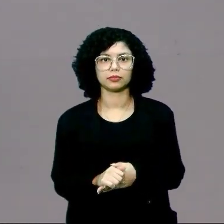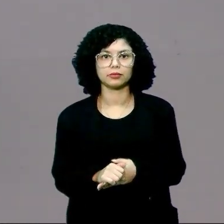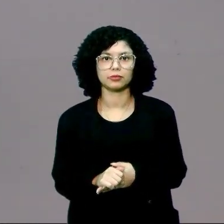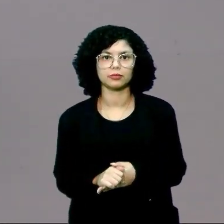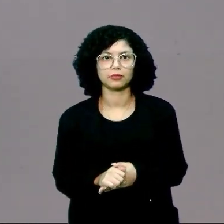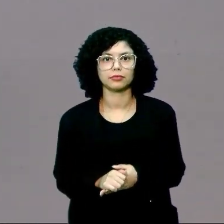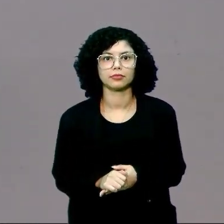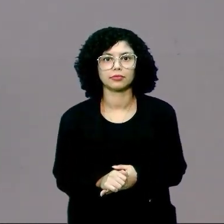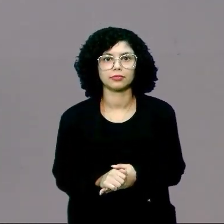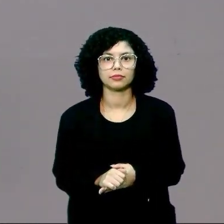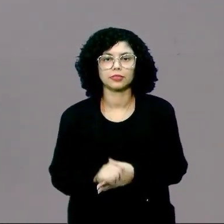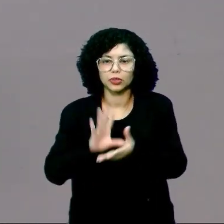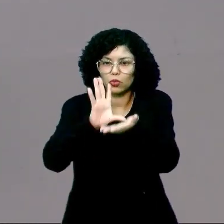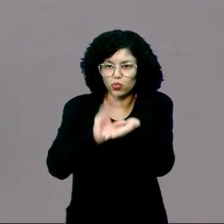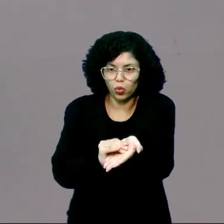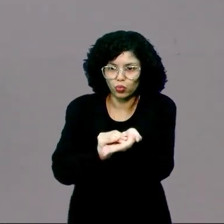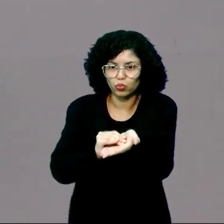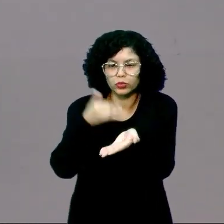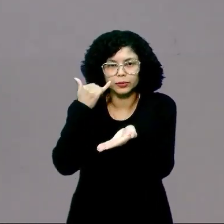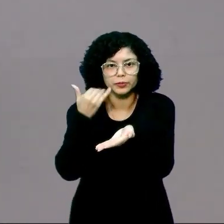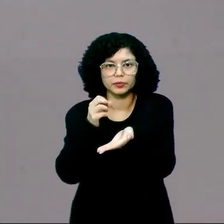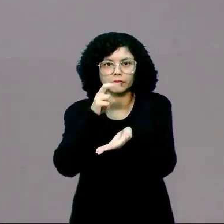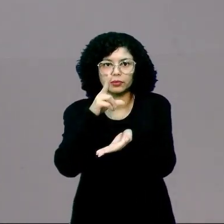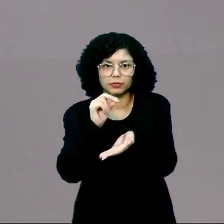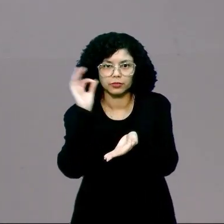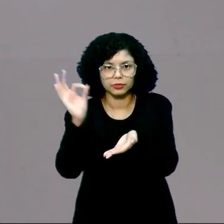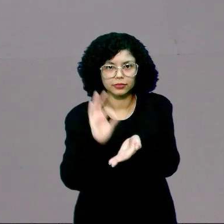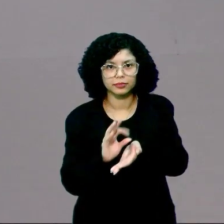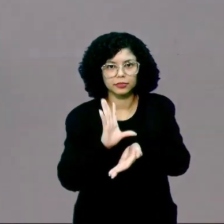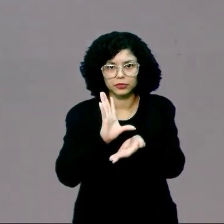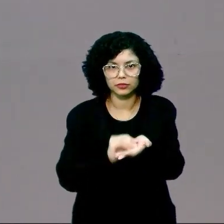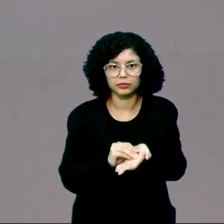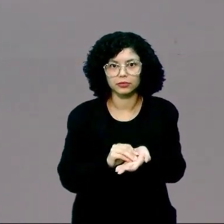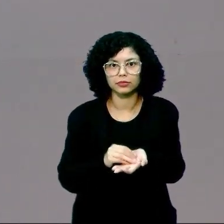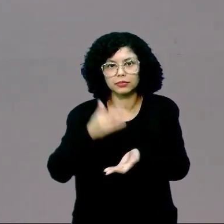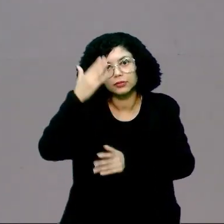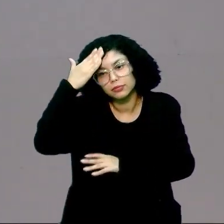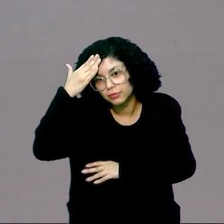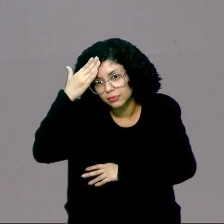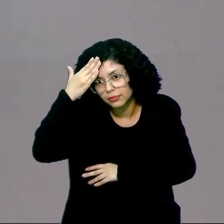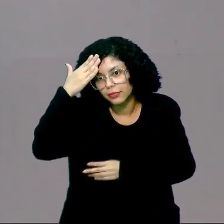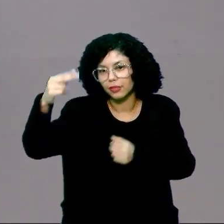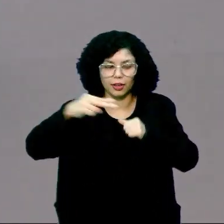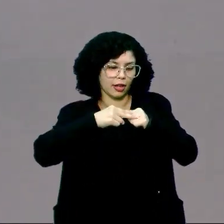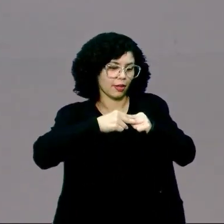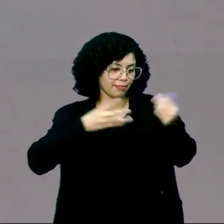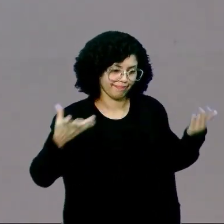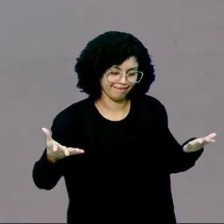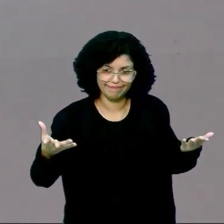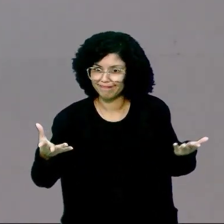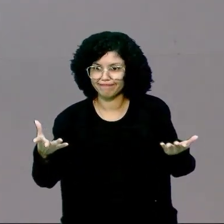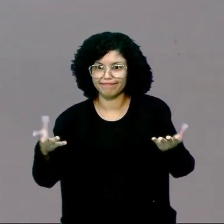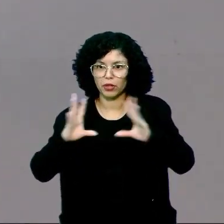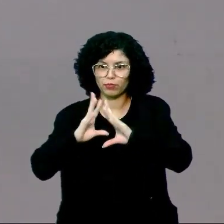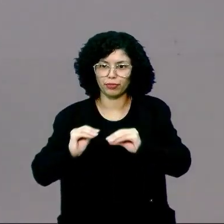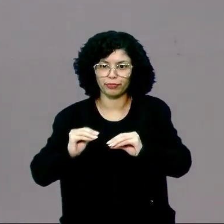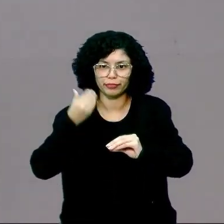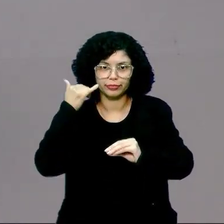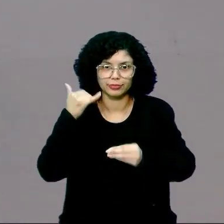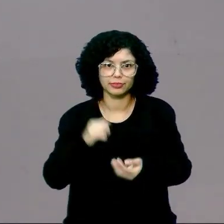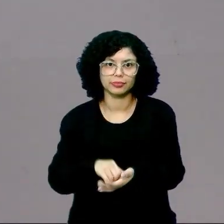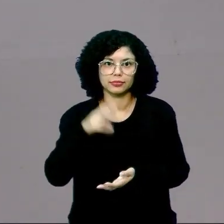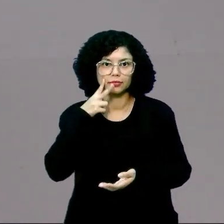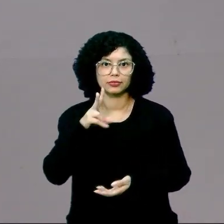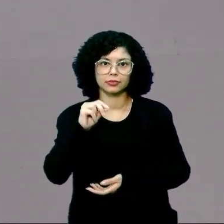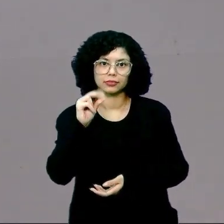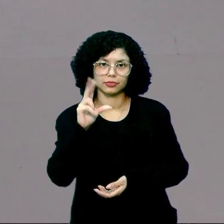o celular dela está descarregando, às vezes está no 50%. Ela diz, pelo amor de Deus, tenho que carregar meu celular. Está descarregando, então vai